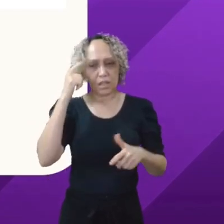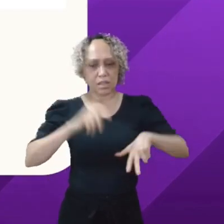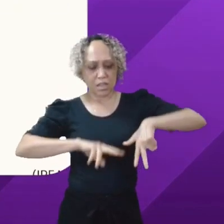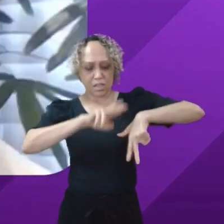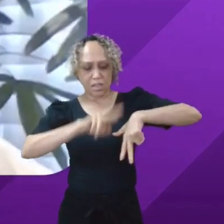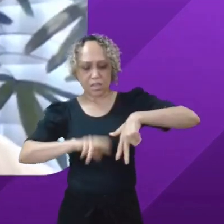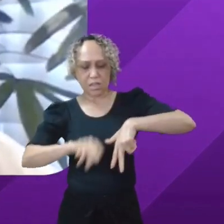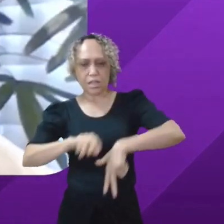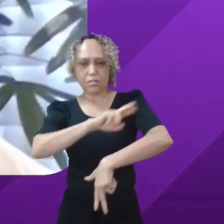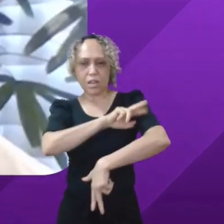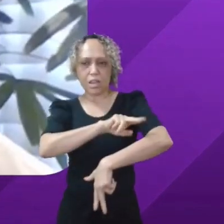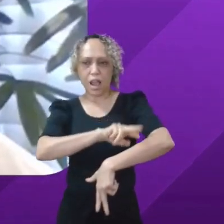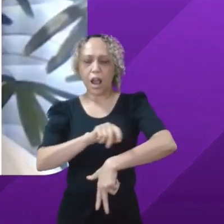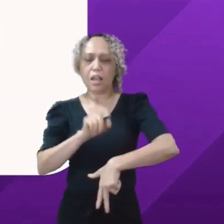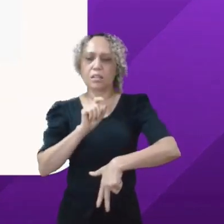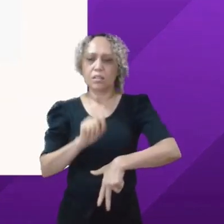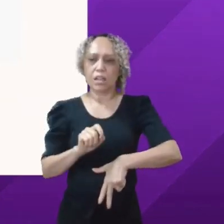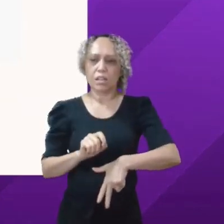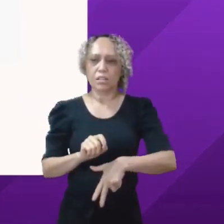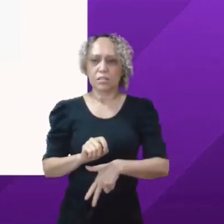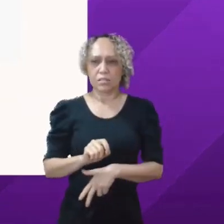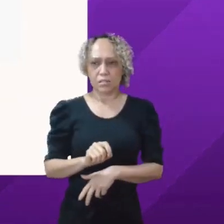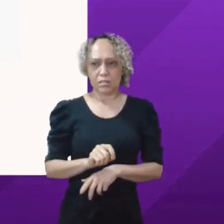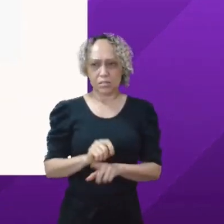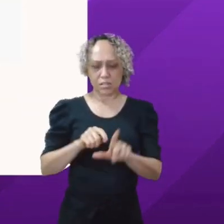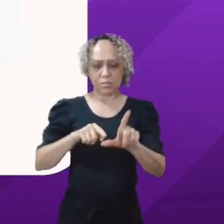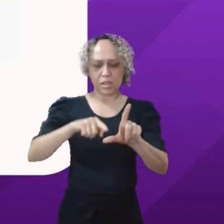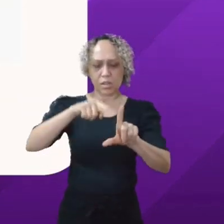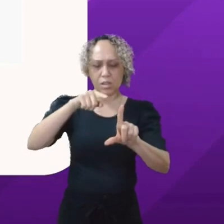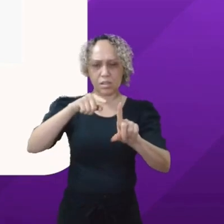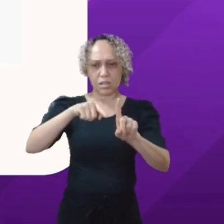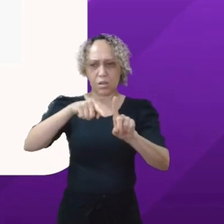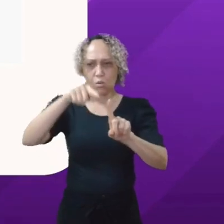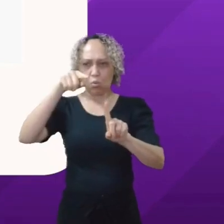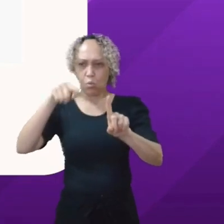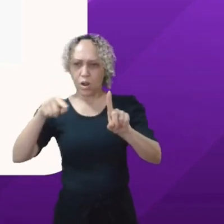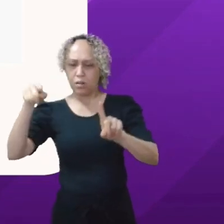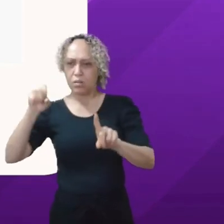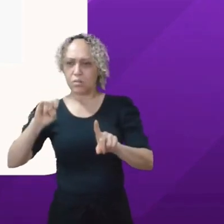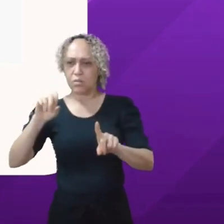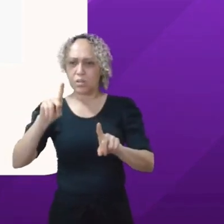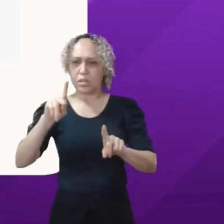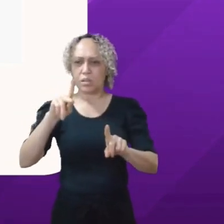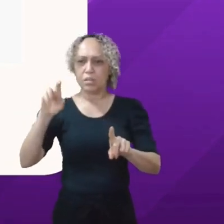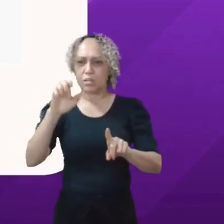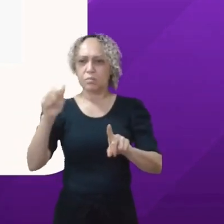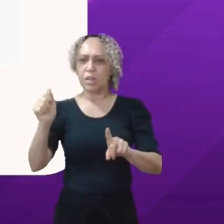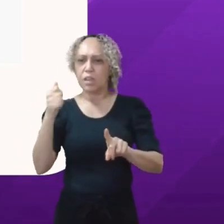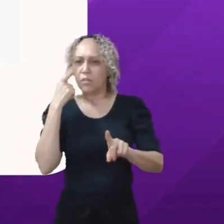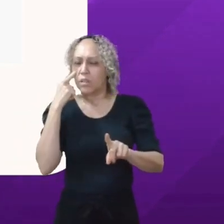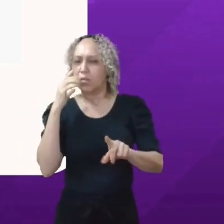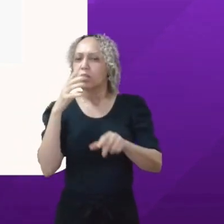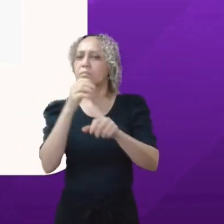gente tem esse gráficozinho aqui que foi feito pelo IPEA, que inclusive no site ele é interativo, você consegue ver em números isso aqui,